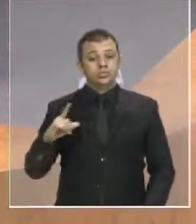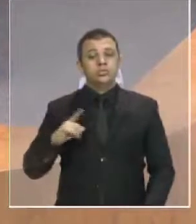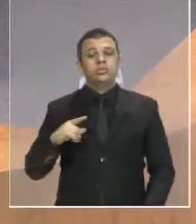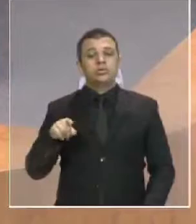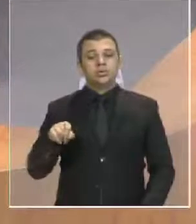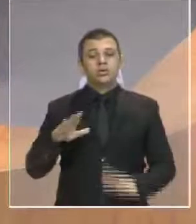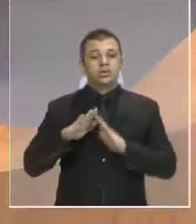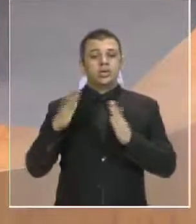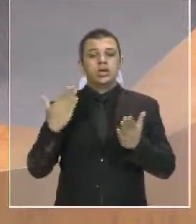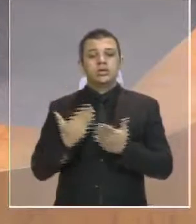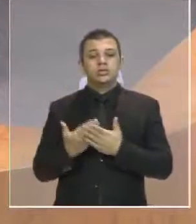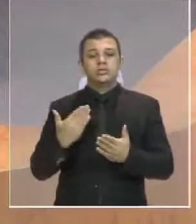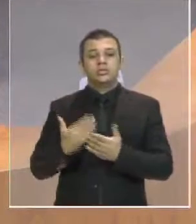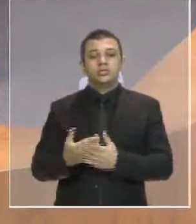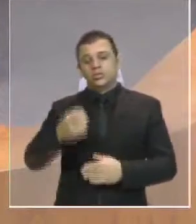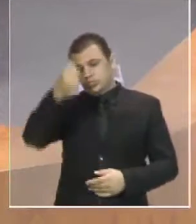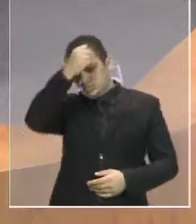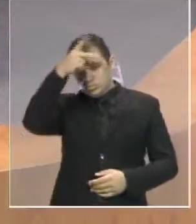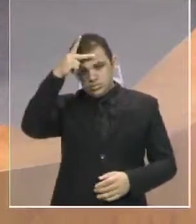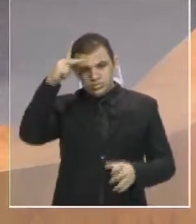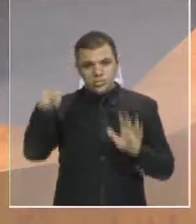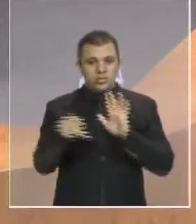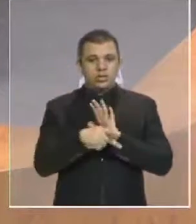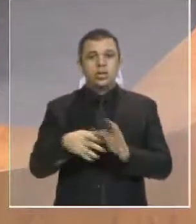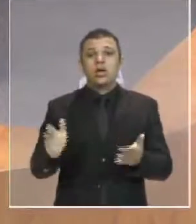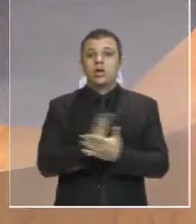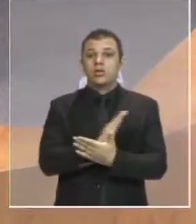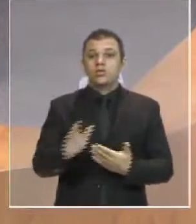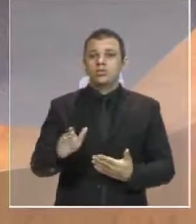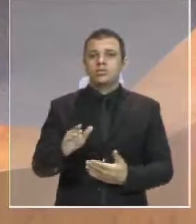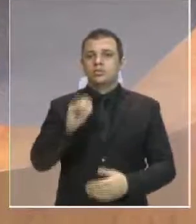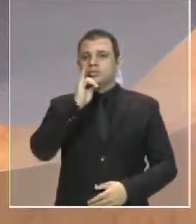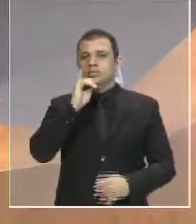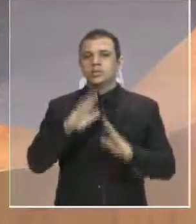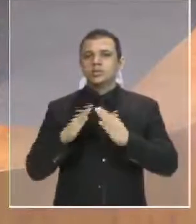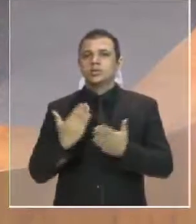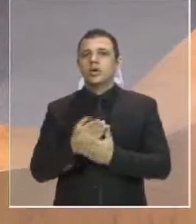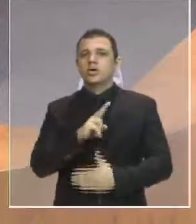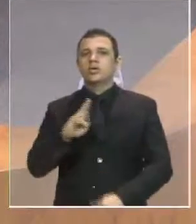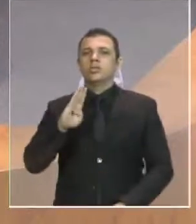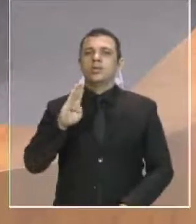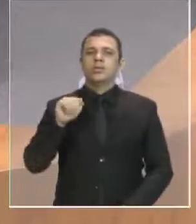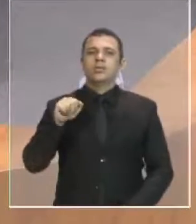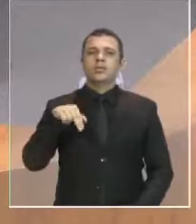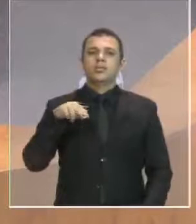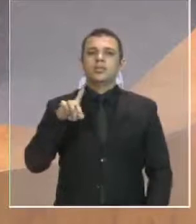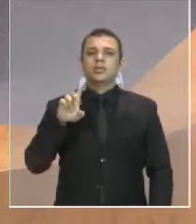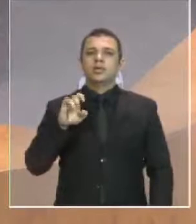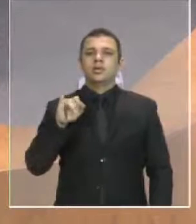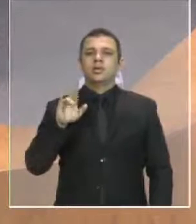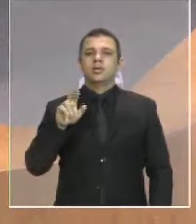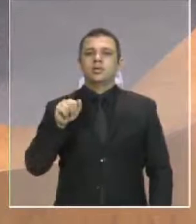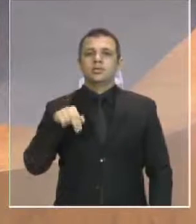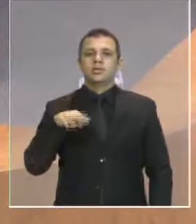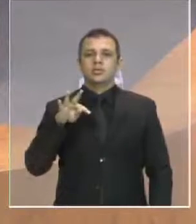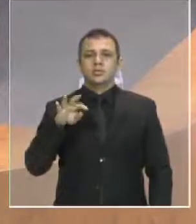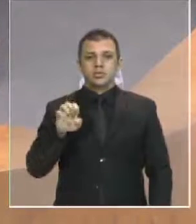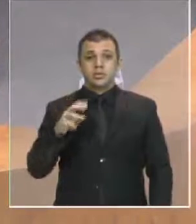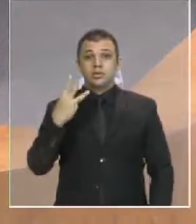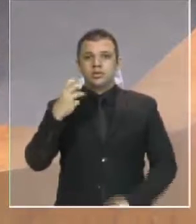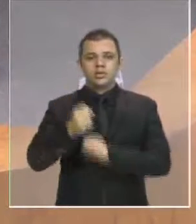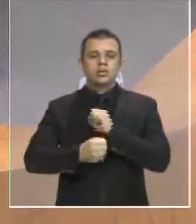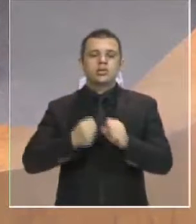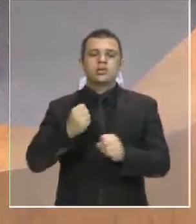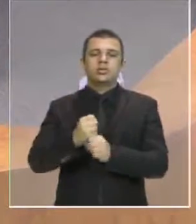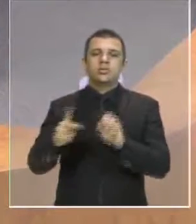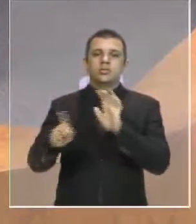Foi entregue ao município somente a carcaça. O município teve que pegar toda essa estrutura e reformar, e graças